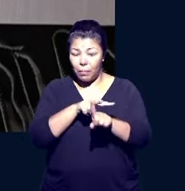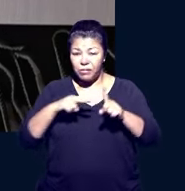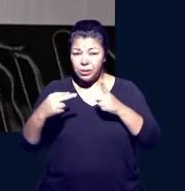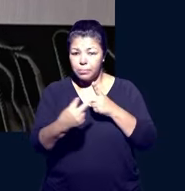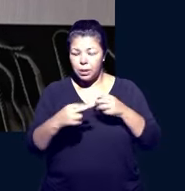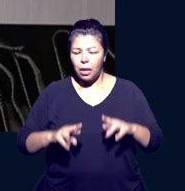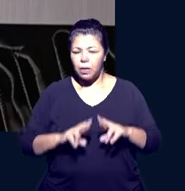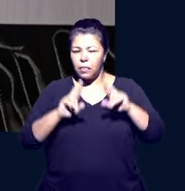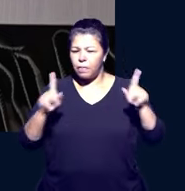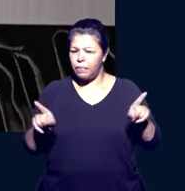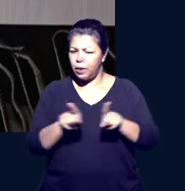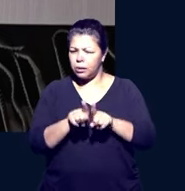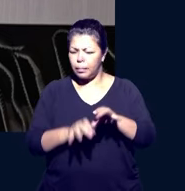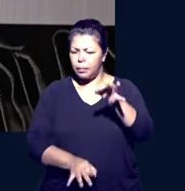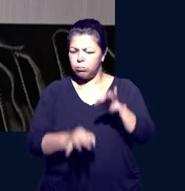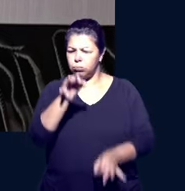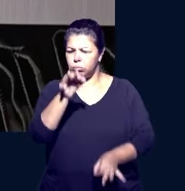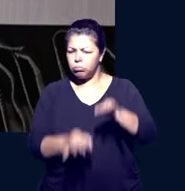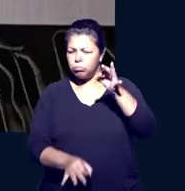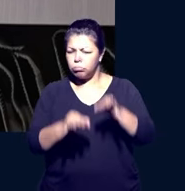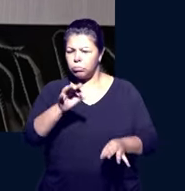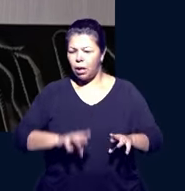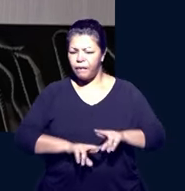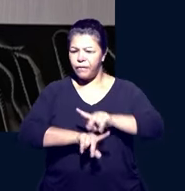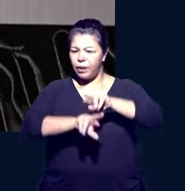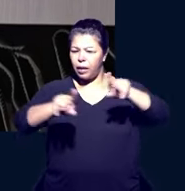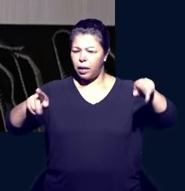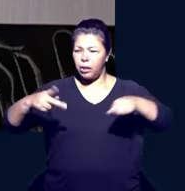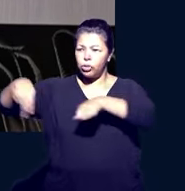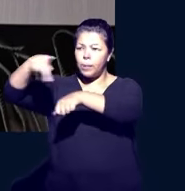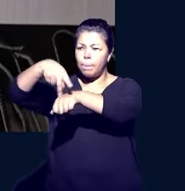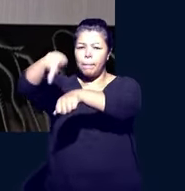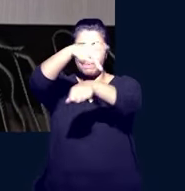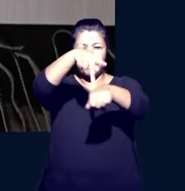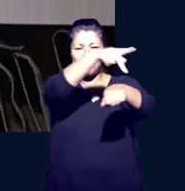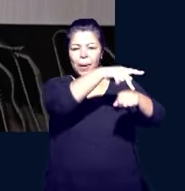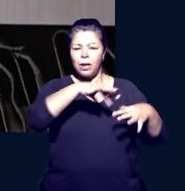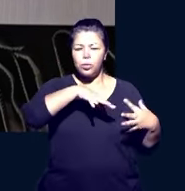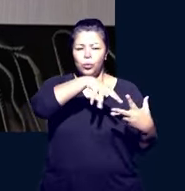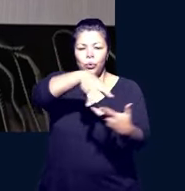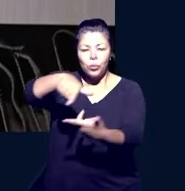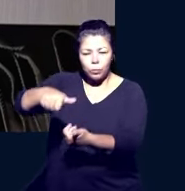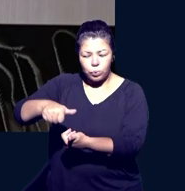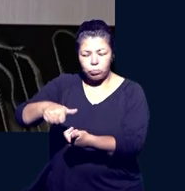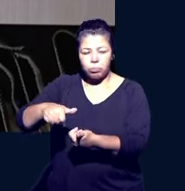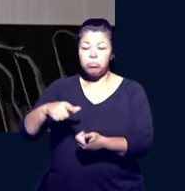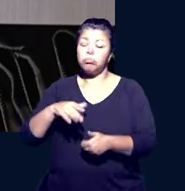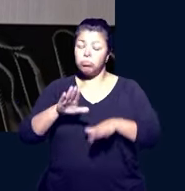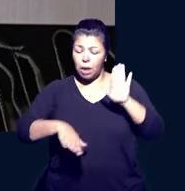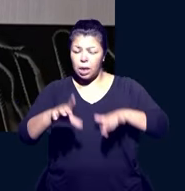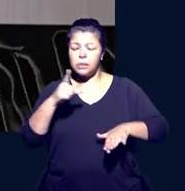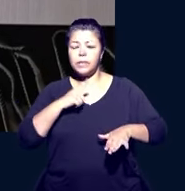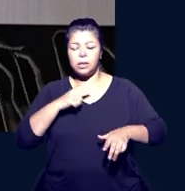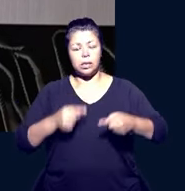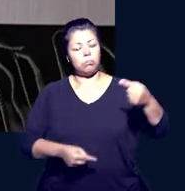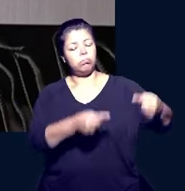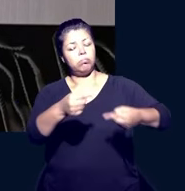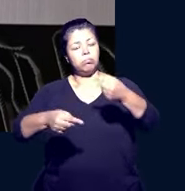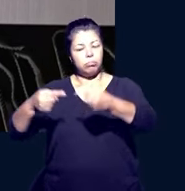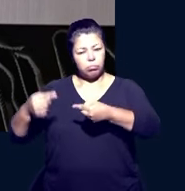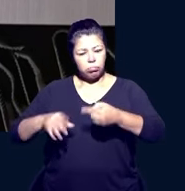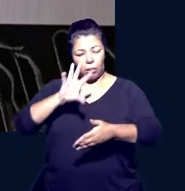de tribunais constitucionais em outras partes do mundo que essa é uma questão que se coloca em todos os debates do no Brasil e no